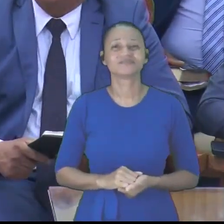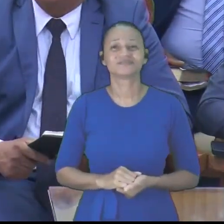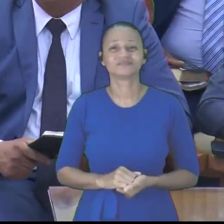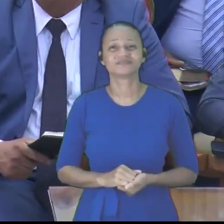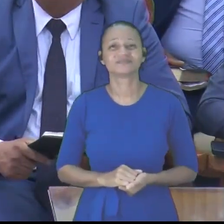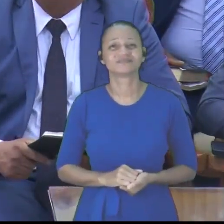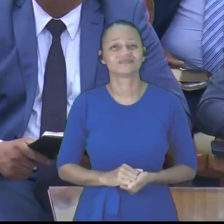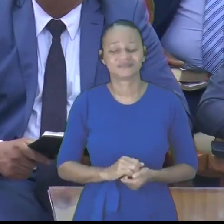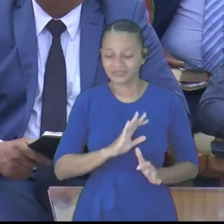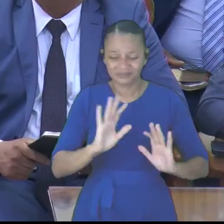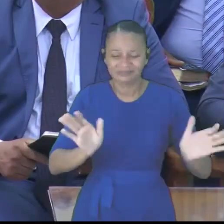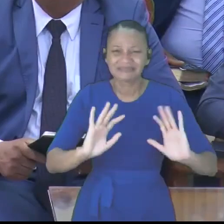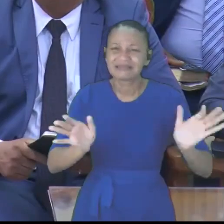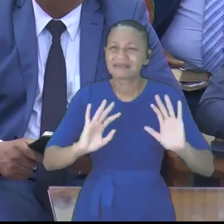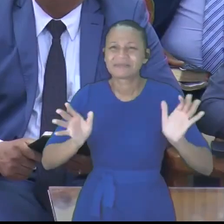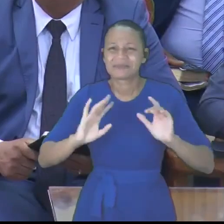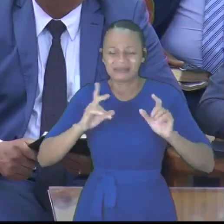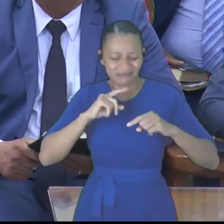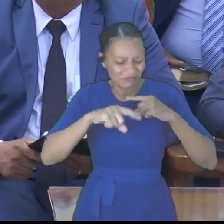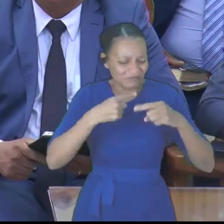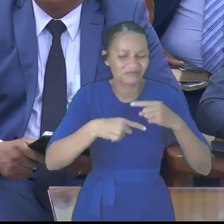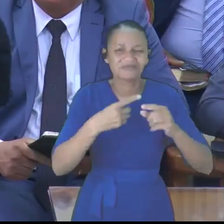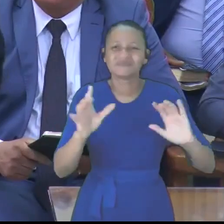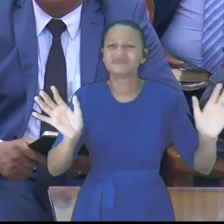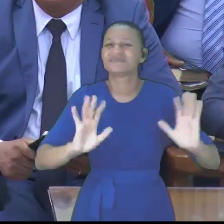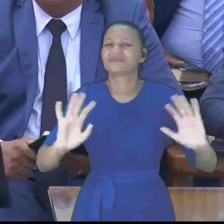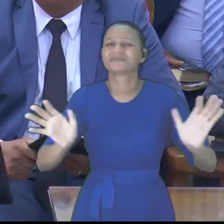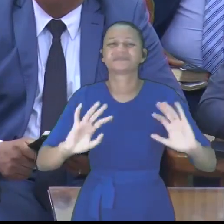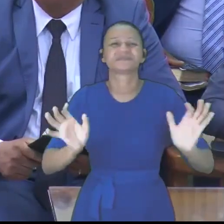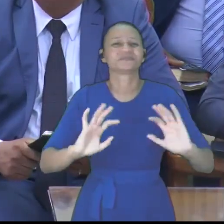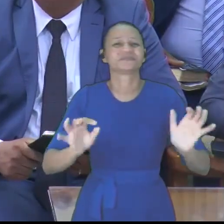Não é enrolada, não é enrolada.